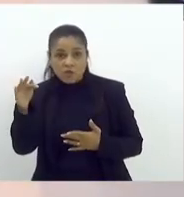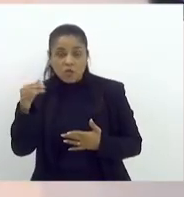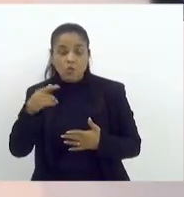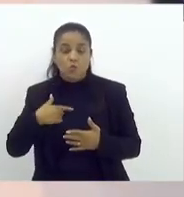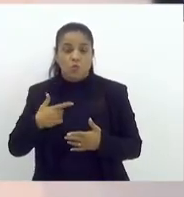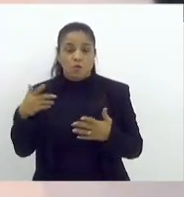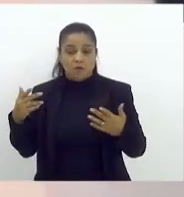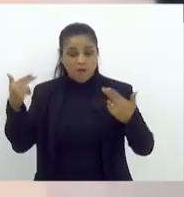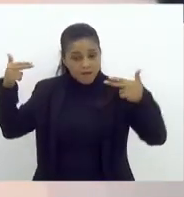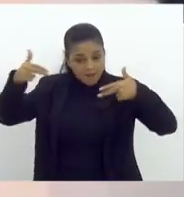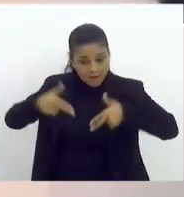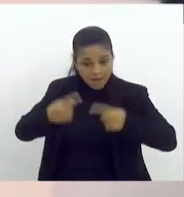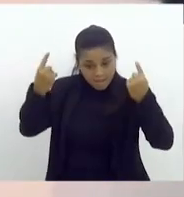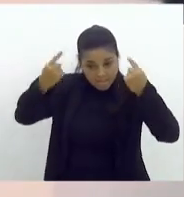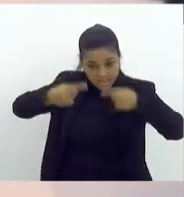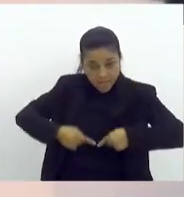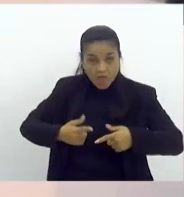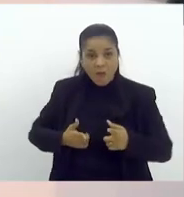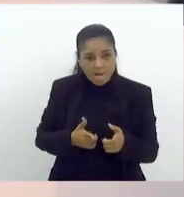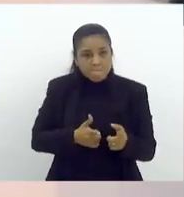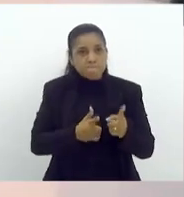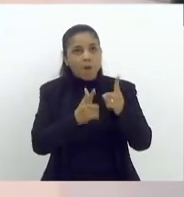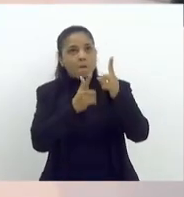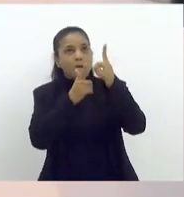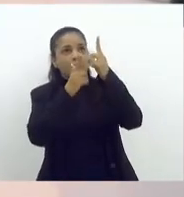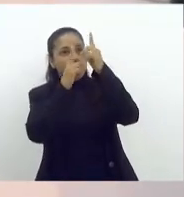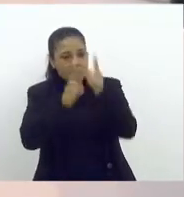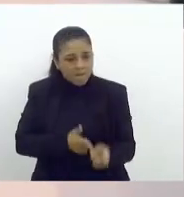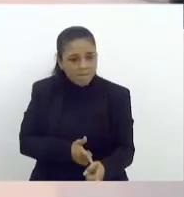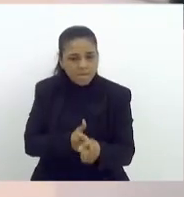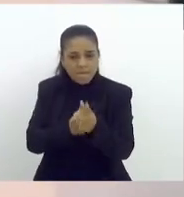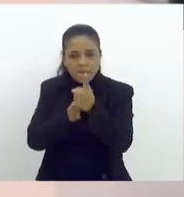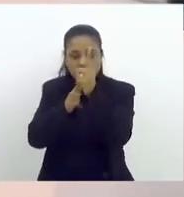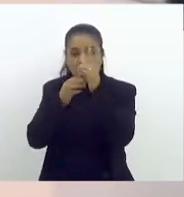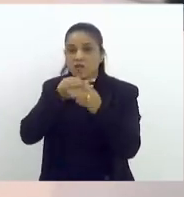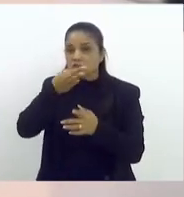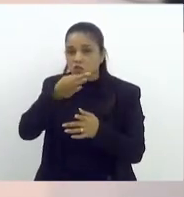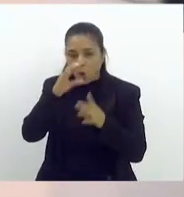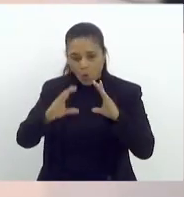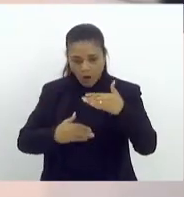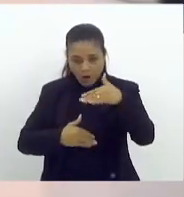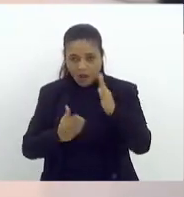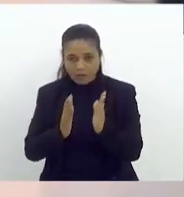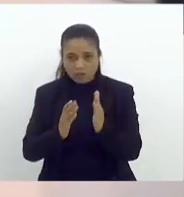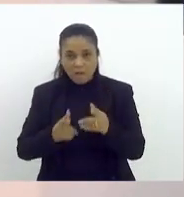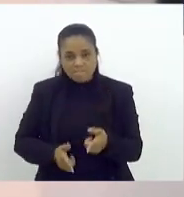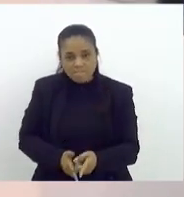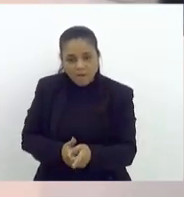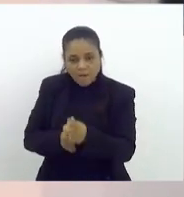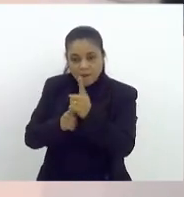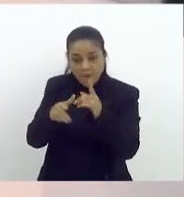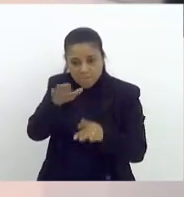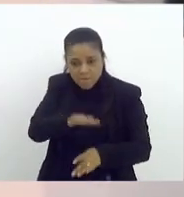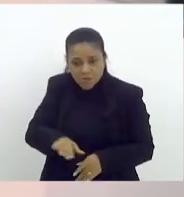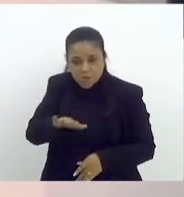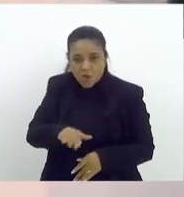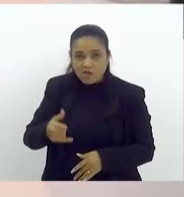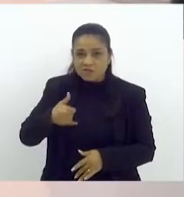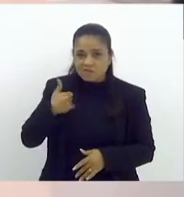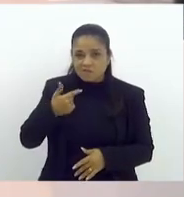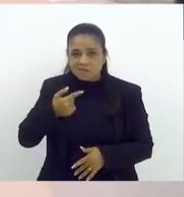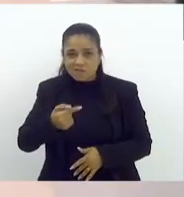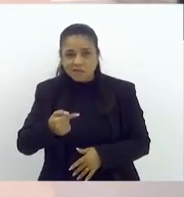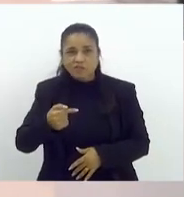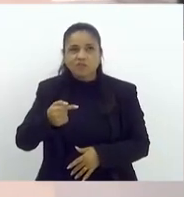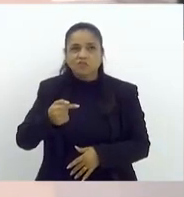foi tiro para o alto não Foi tiro no equipamento você vê caixa de som pô estourada de fuzil tendo menor sete oito nove horas